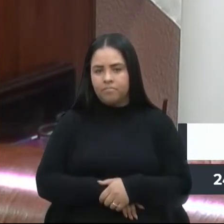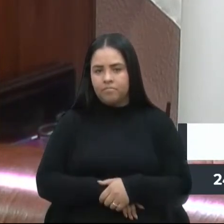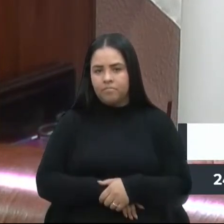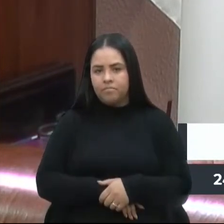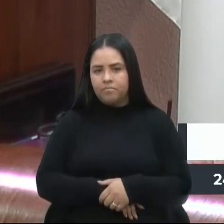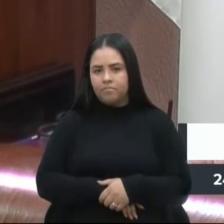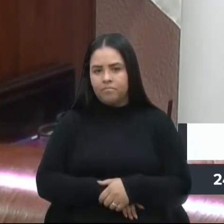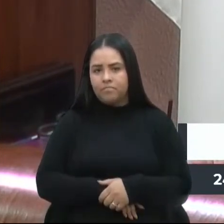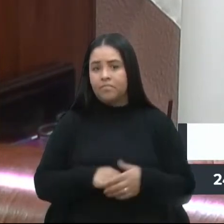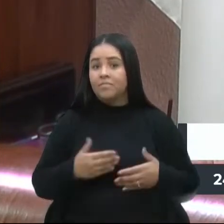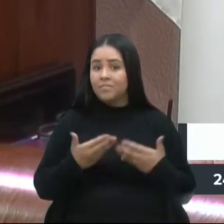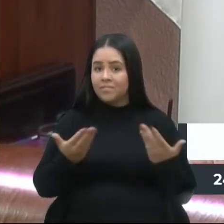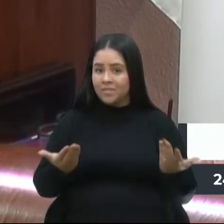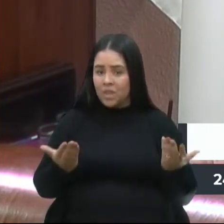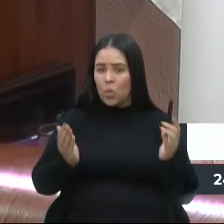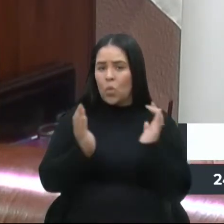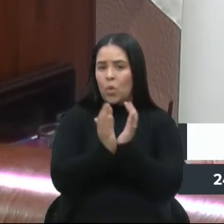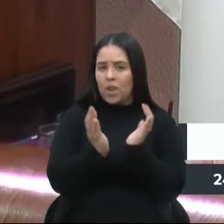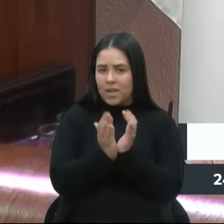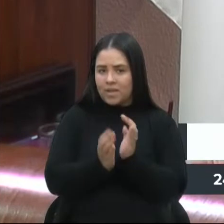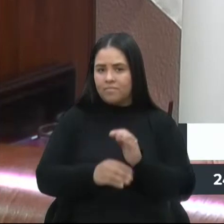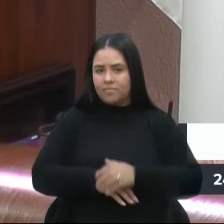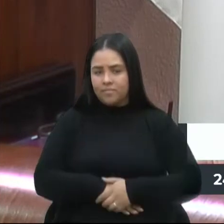Então, nobre colega,